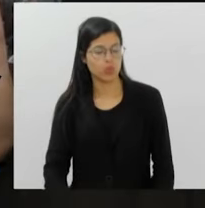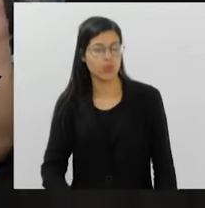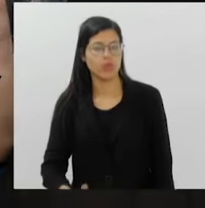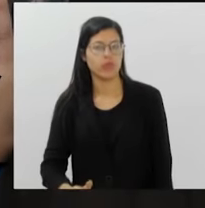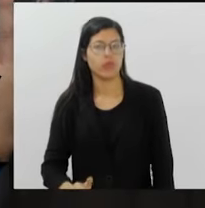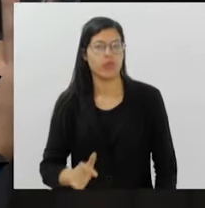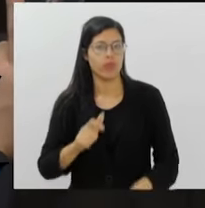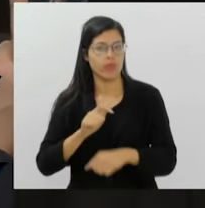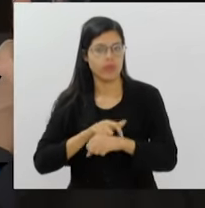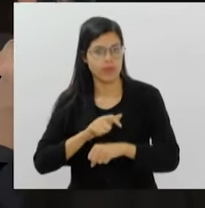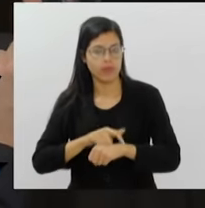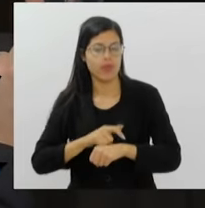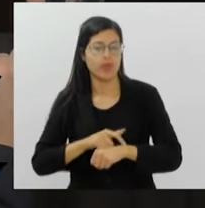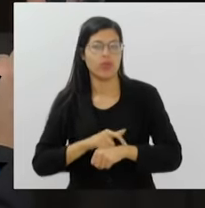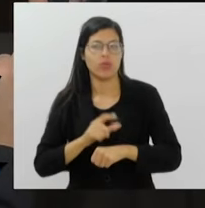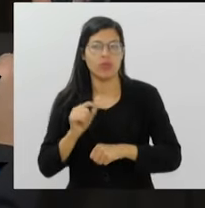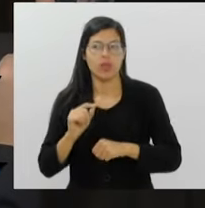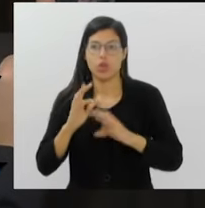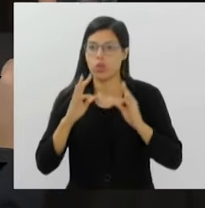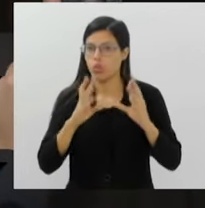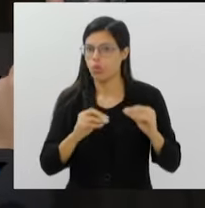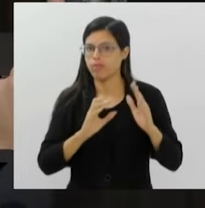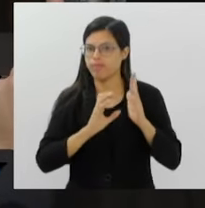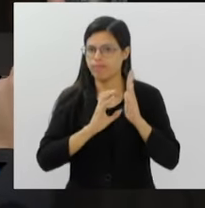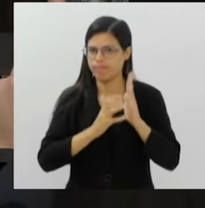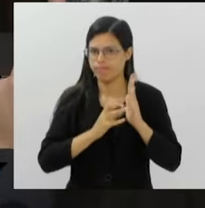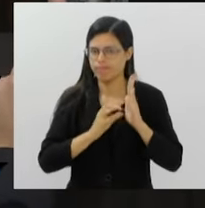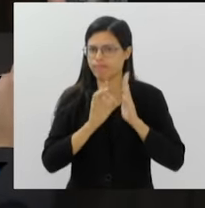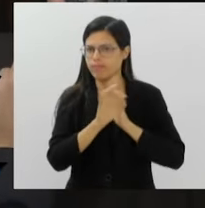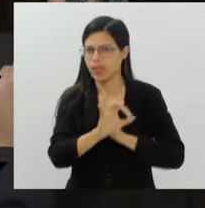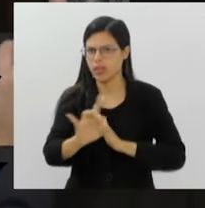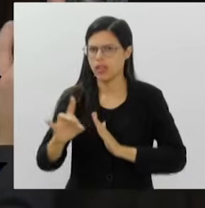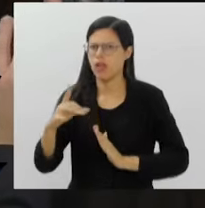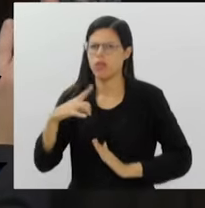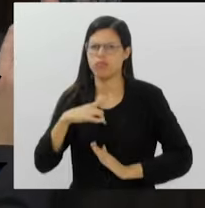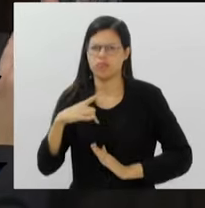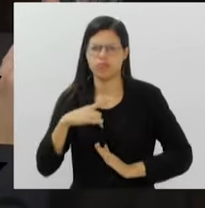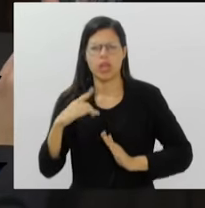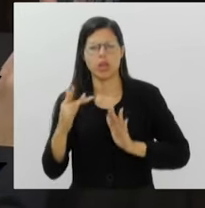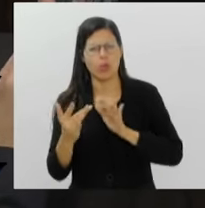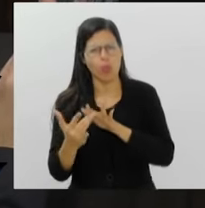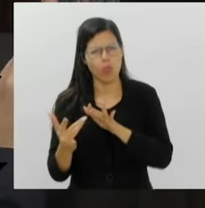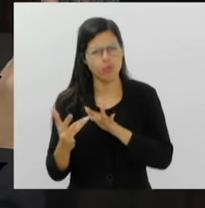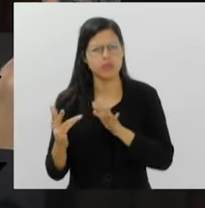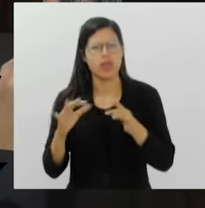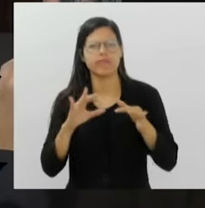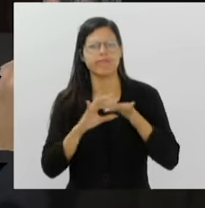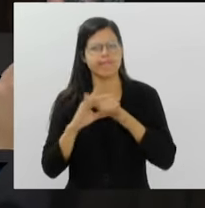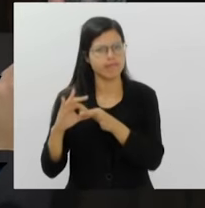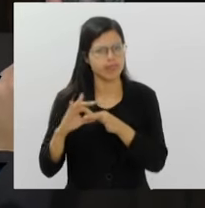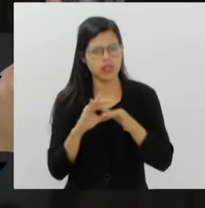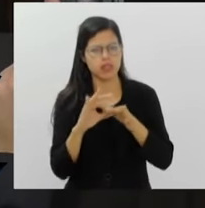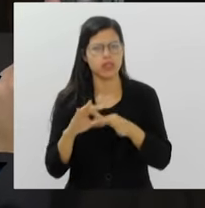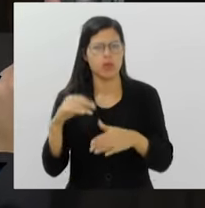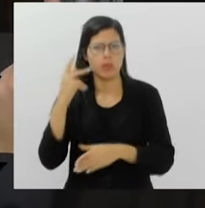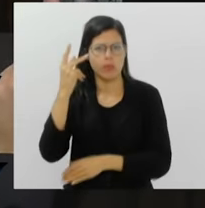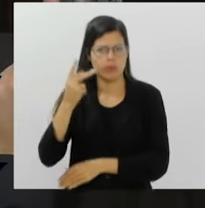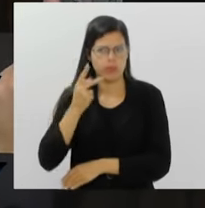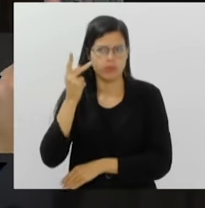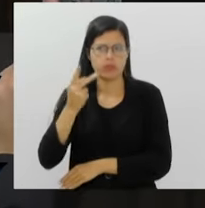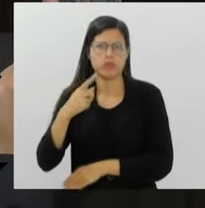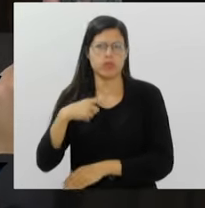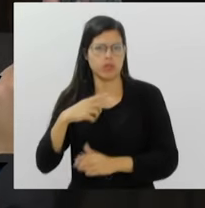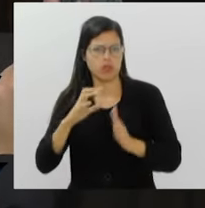passou da hora de todos os partidos aqui, cada um tem seus laços políticos, cada um aqui tem seus aglomerados